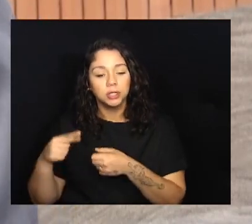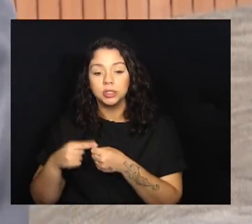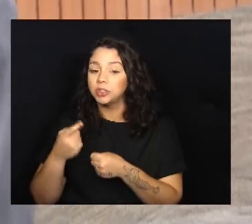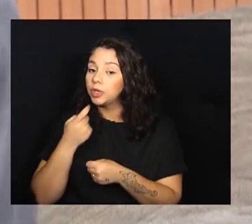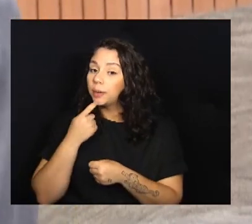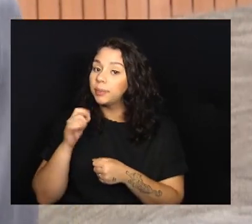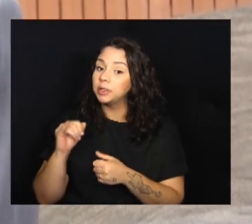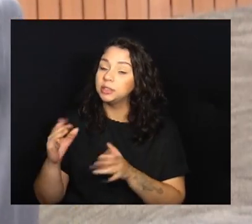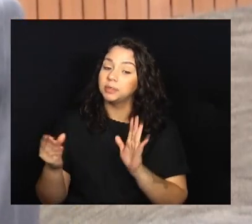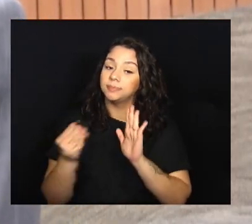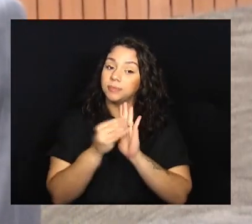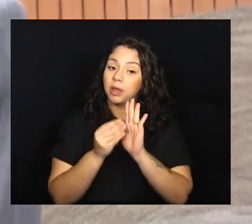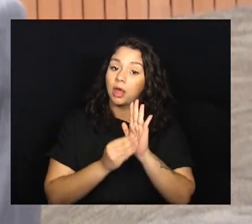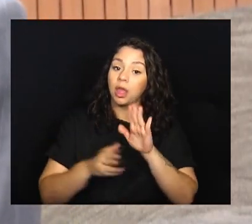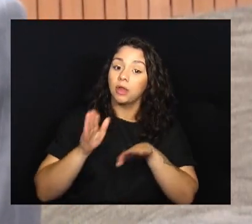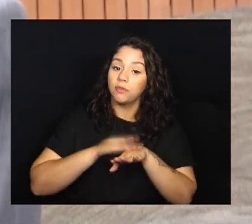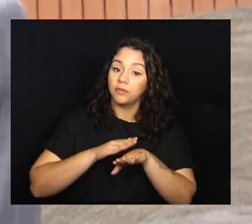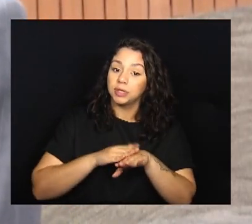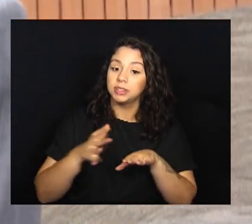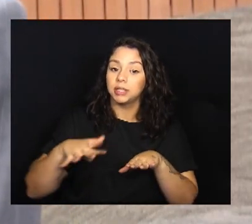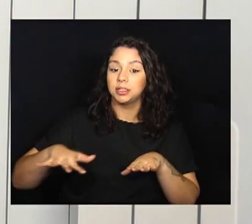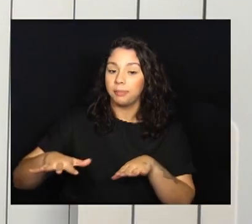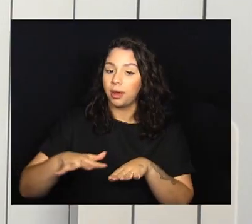ou eles fizerem essa parte.